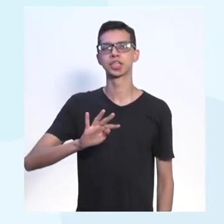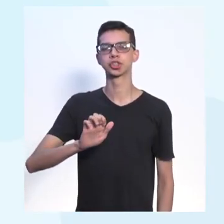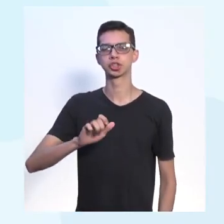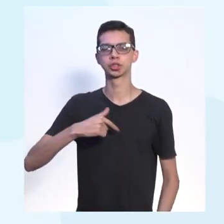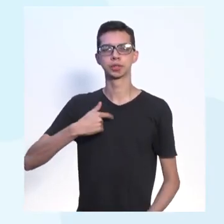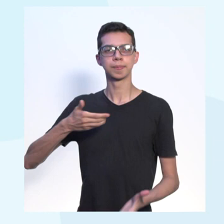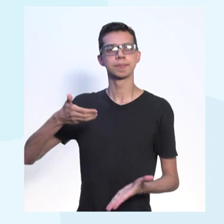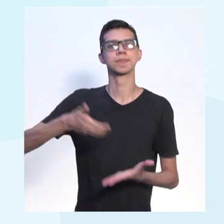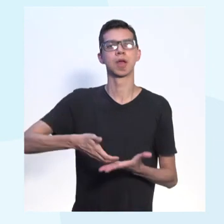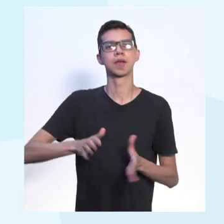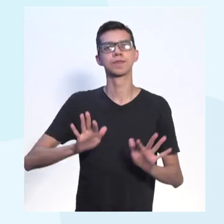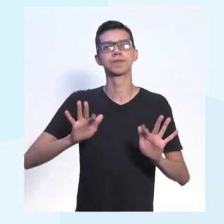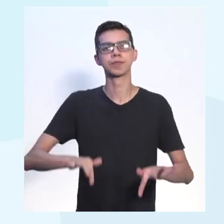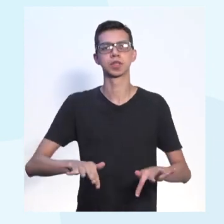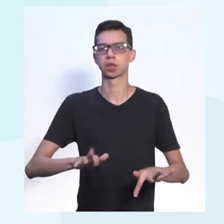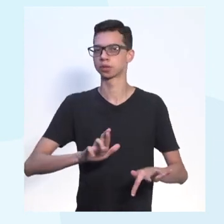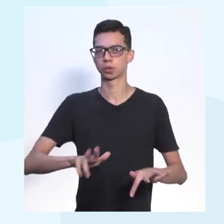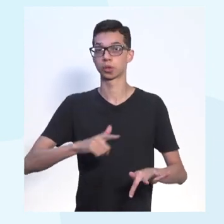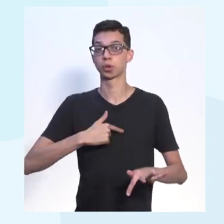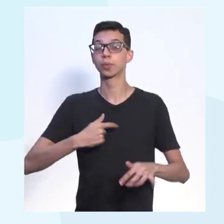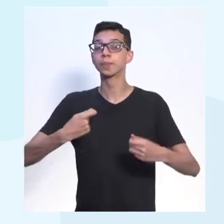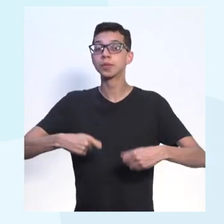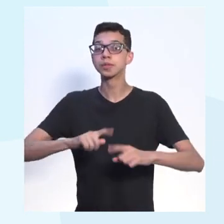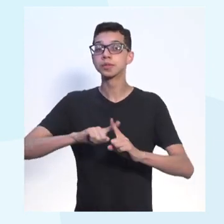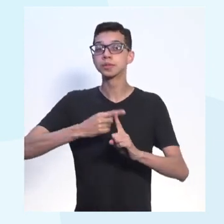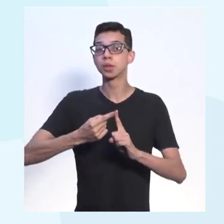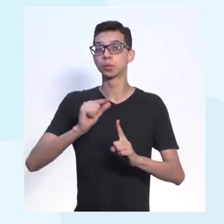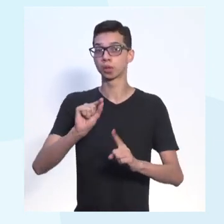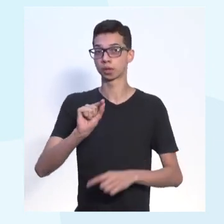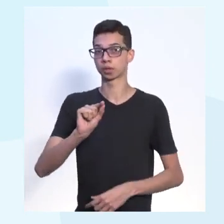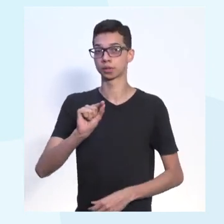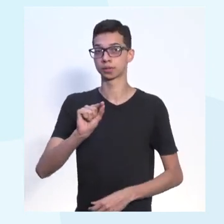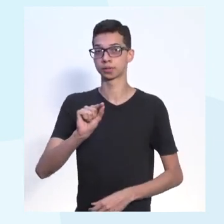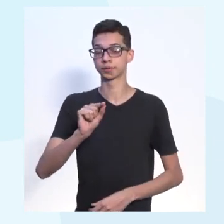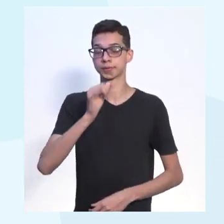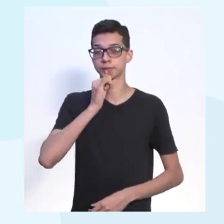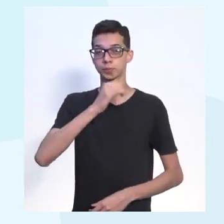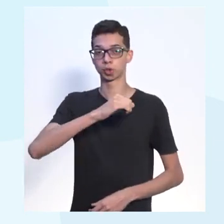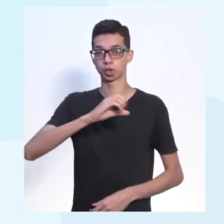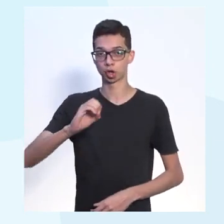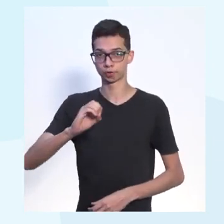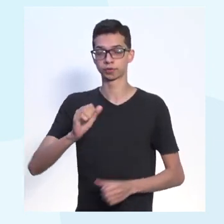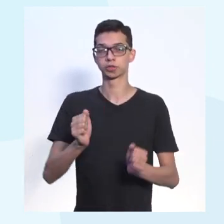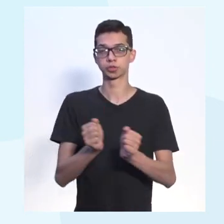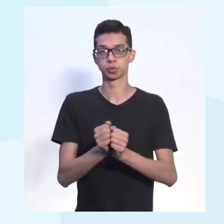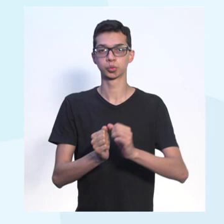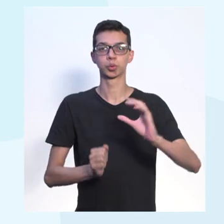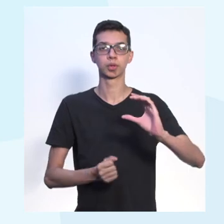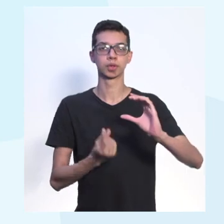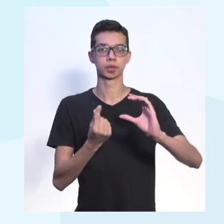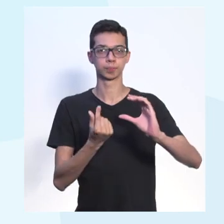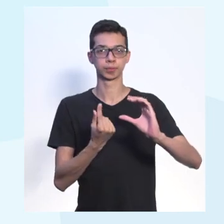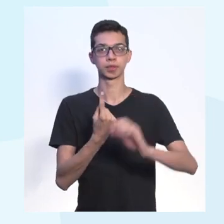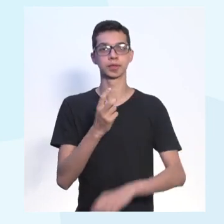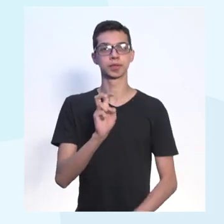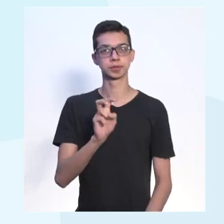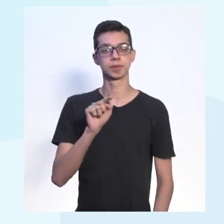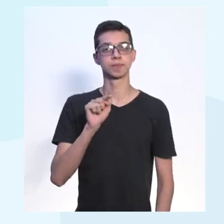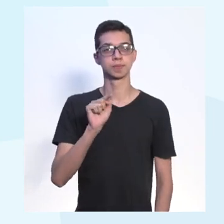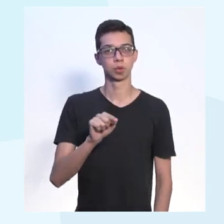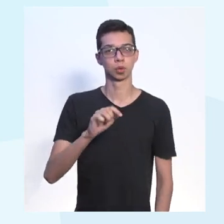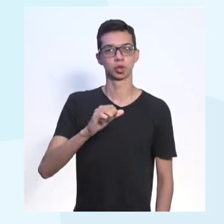que adicionar os 900 ao capital, correto? Que seria R$